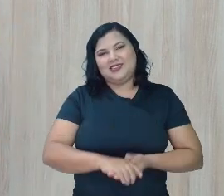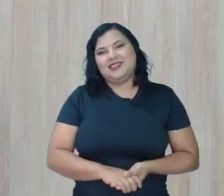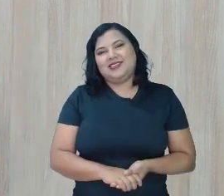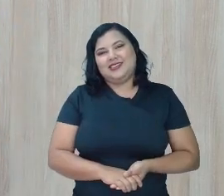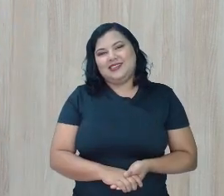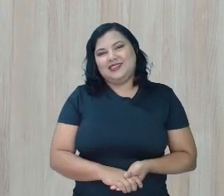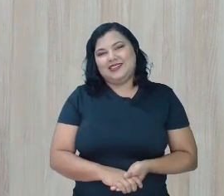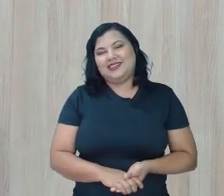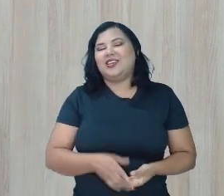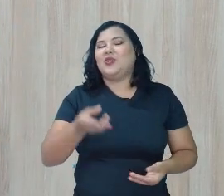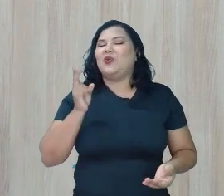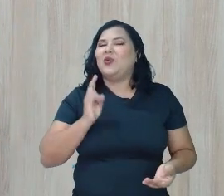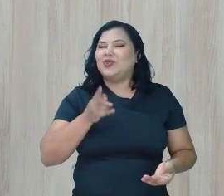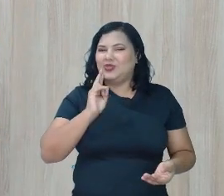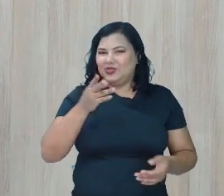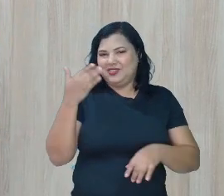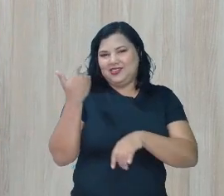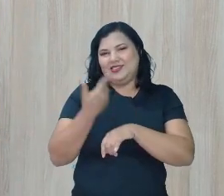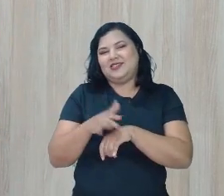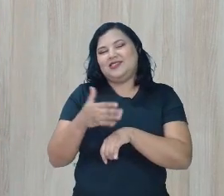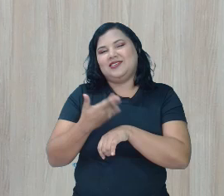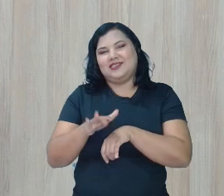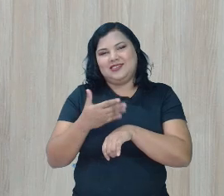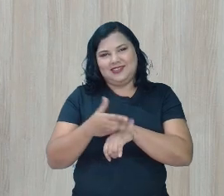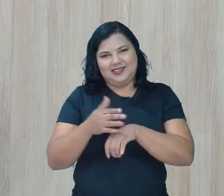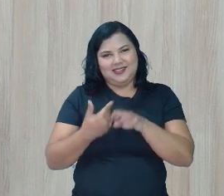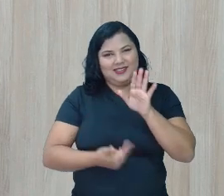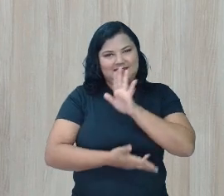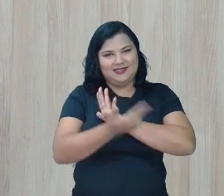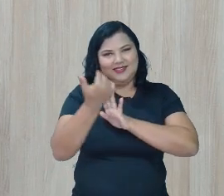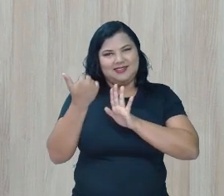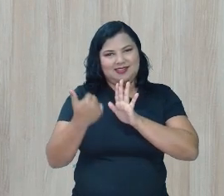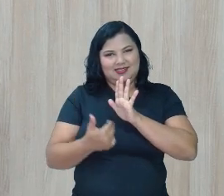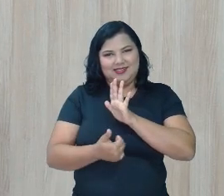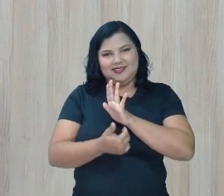e continua aí treinando os